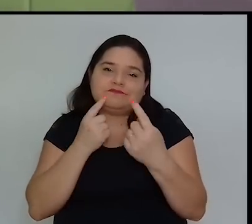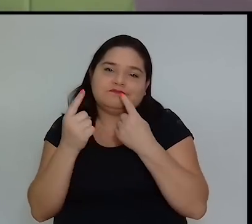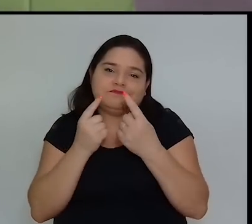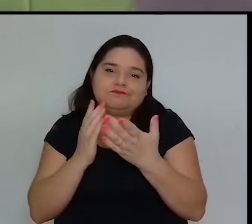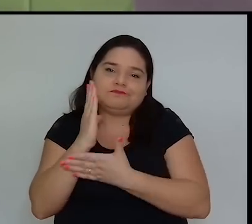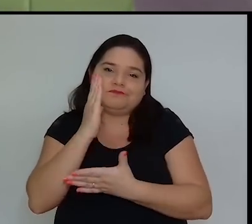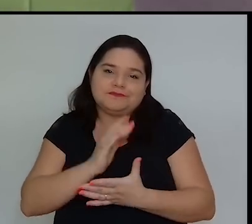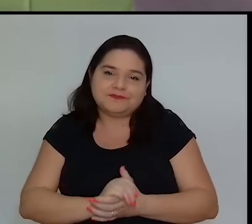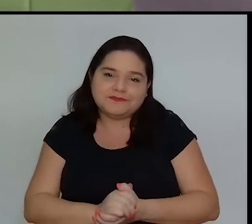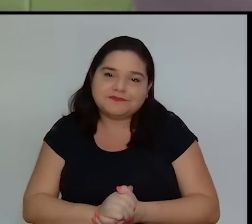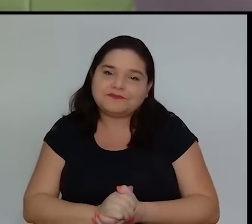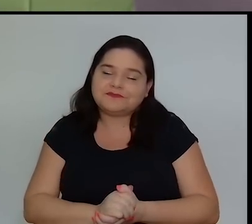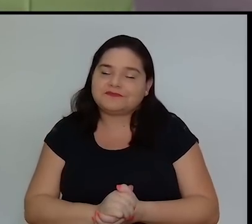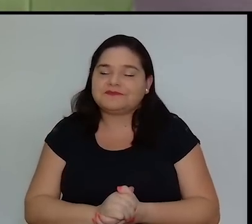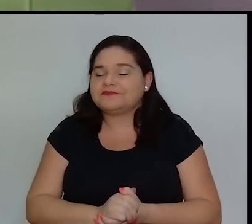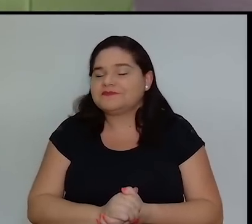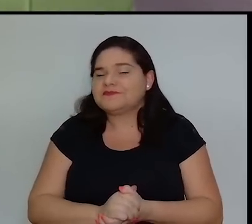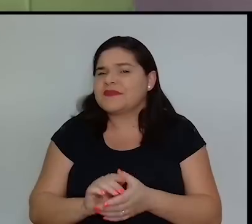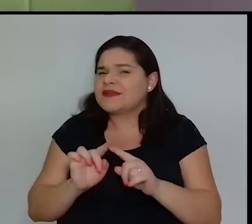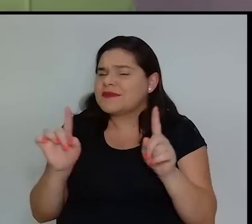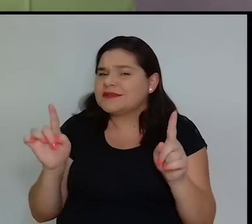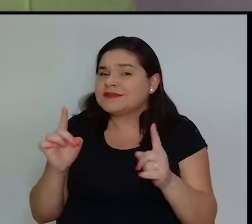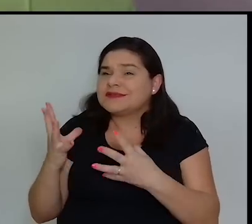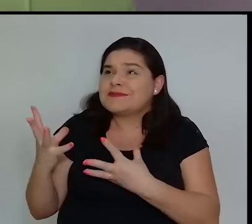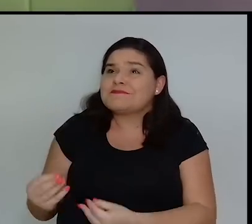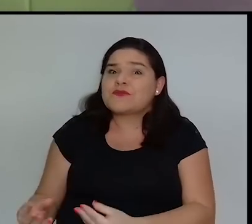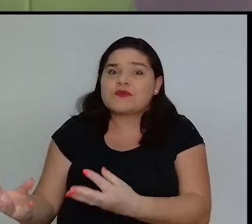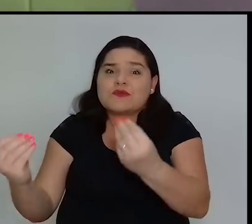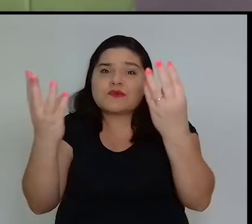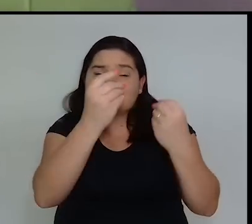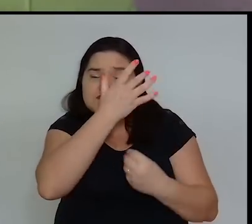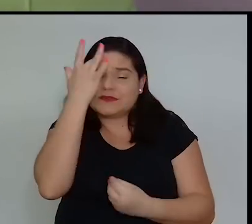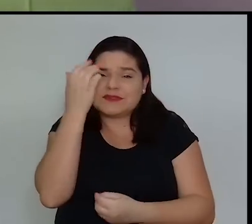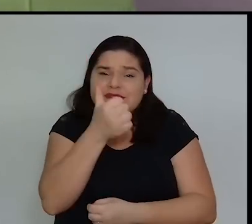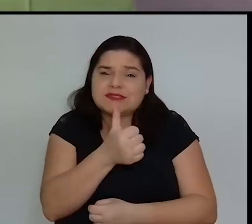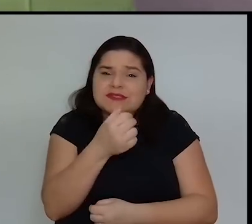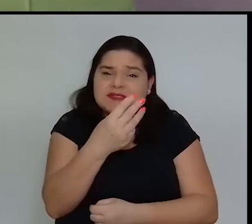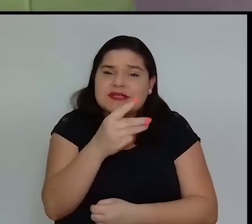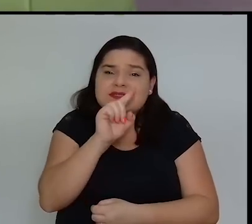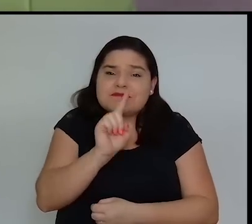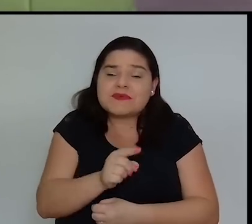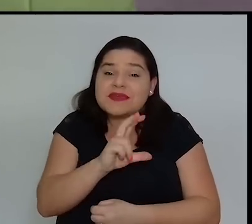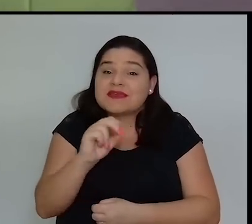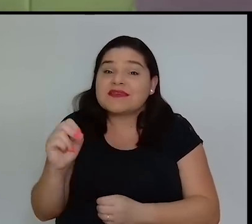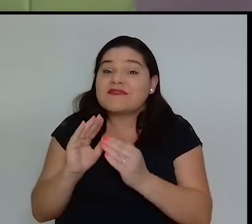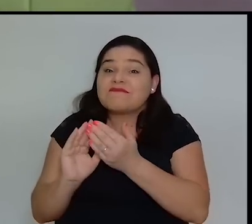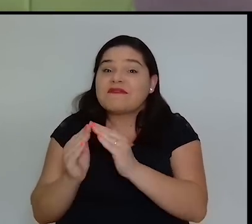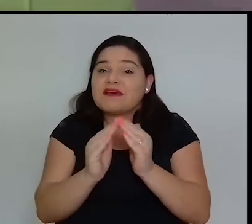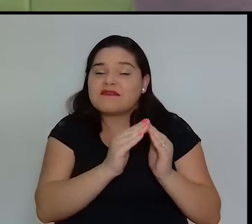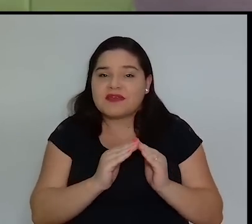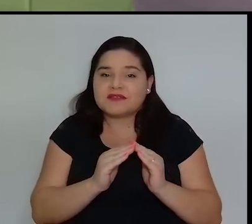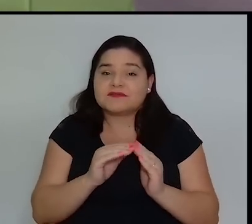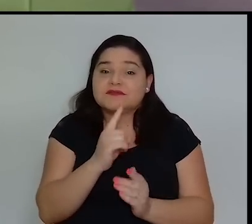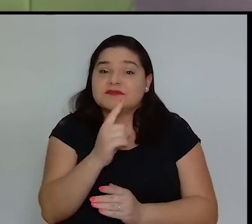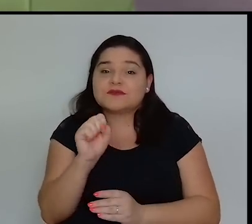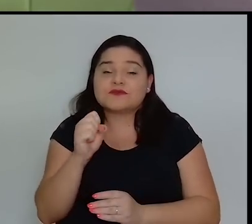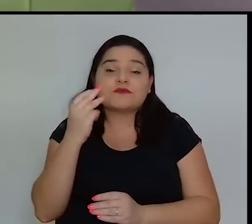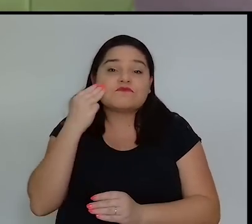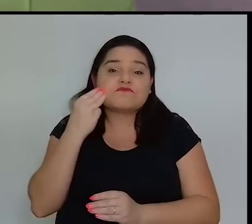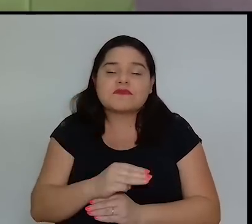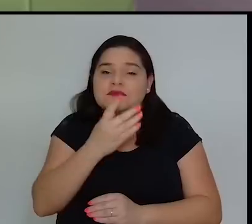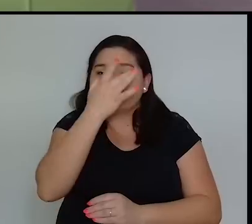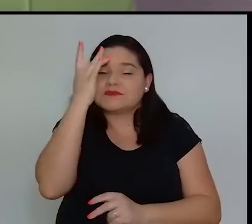emprego só que isso é muita gente no Brasil são mais de 13.500 favelas são quase 18 milhões de